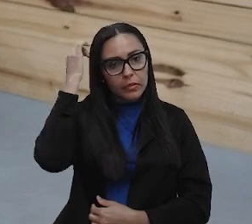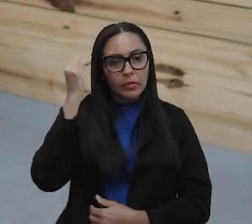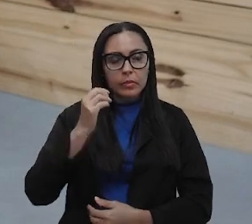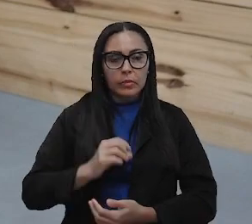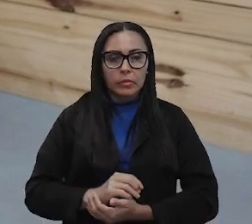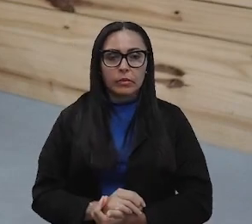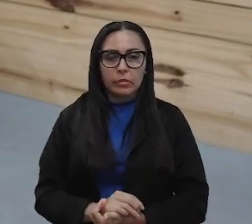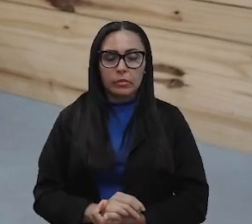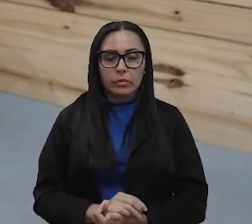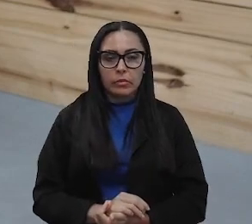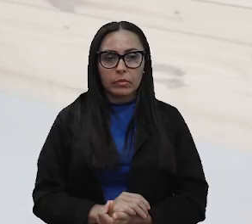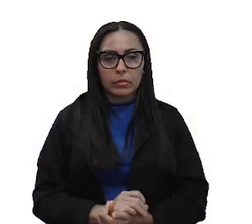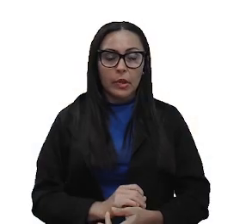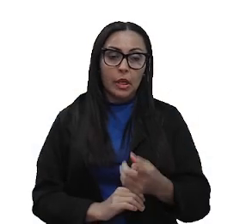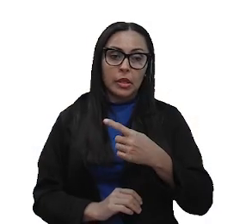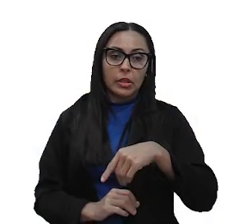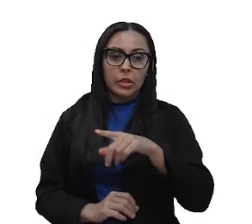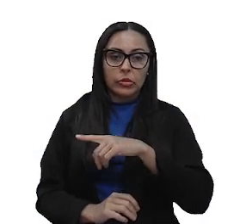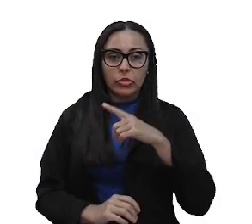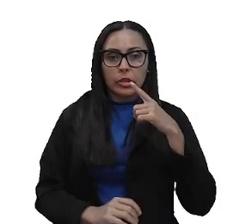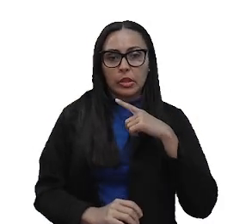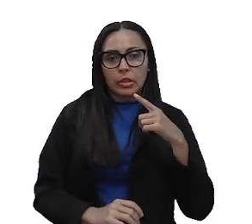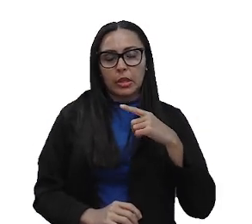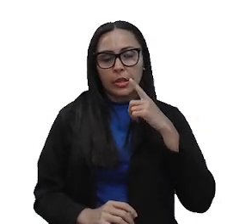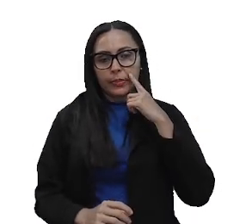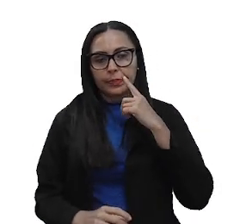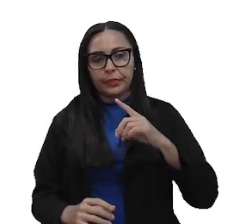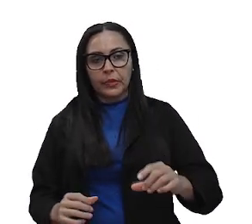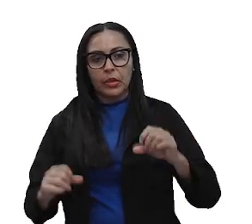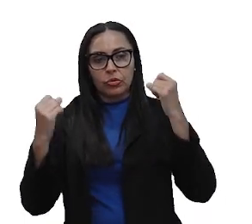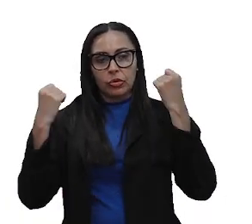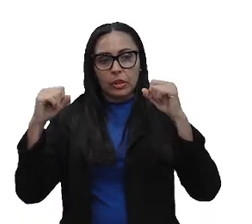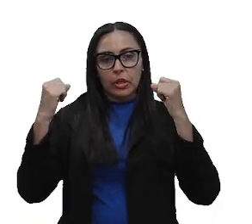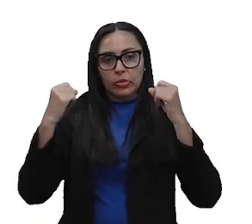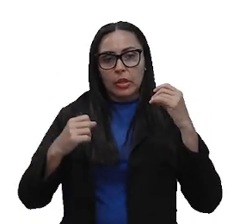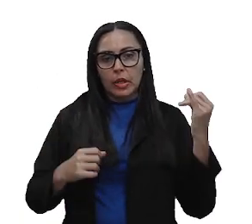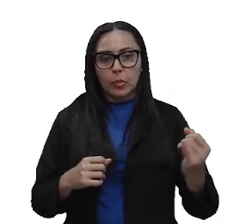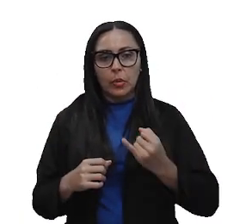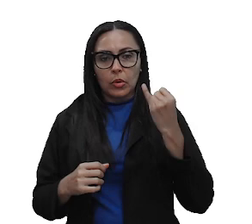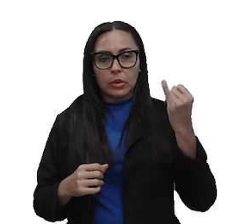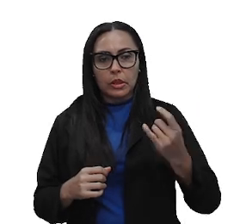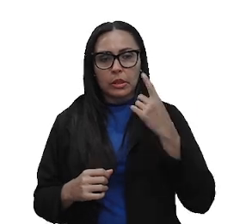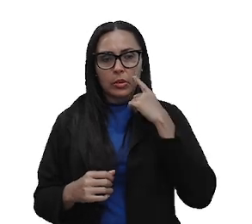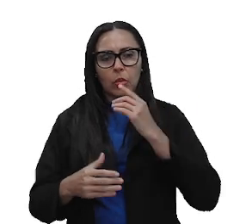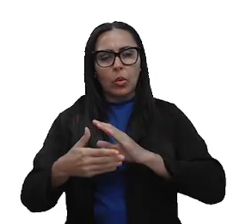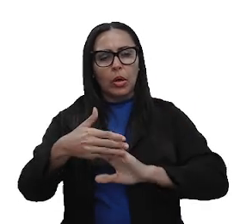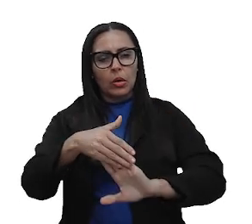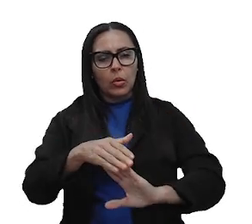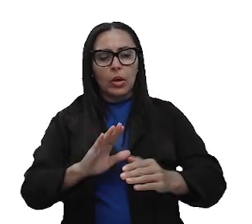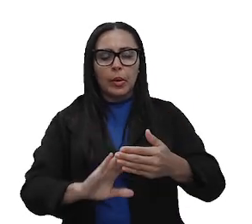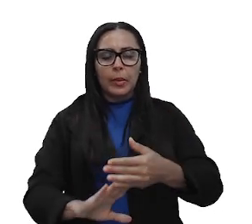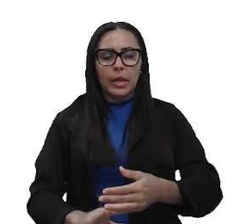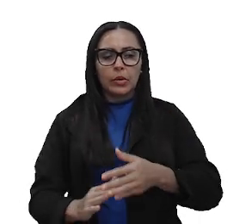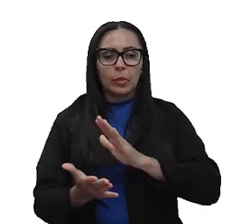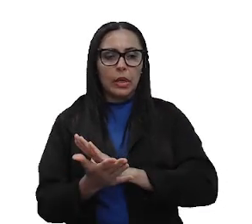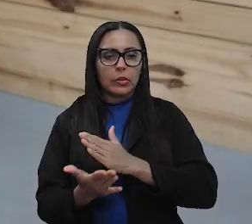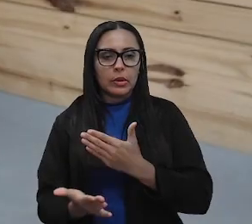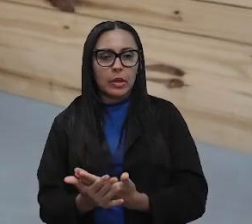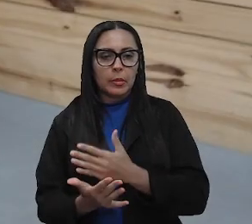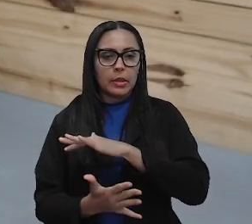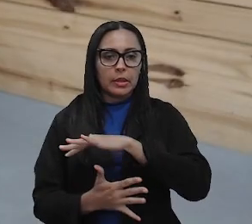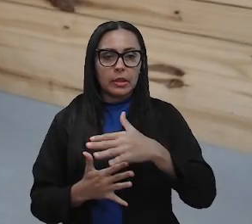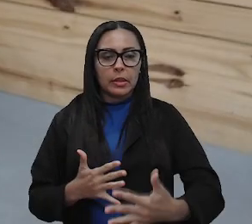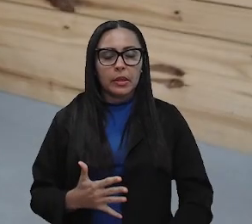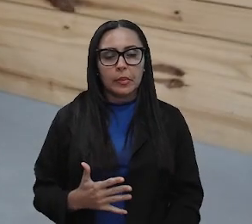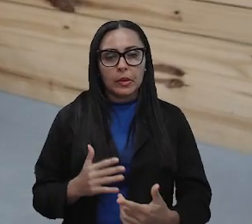Bom, aqui a gente tem ergonomia, ginástica laboral e importância da prática do alongamento para o intérprete de Libras. Eu apresento a